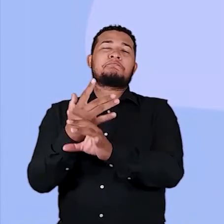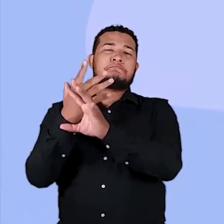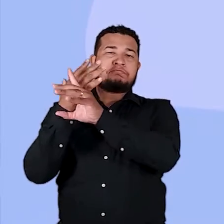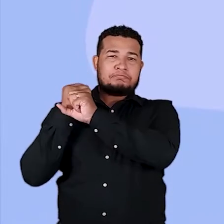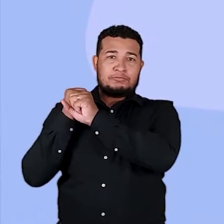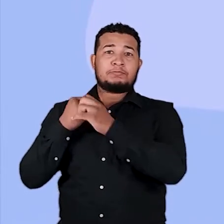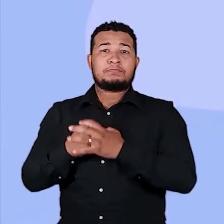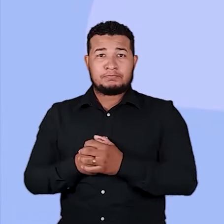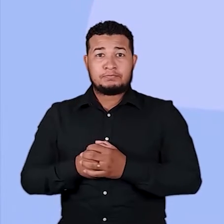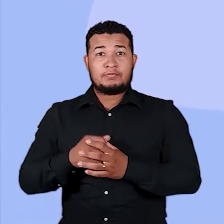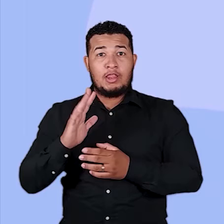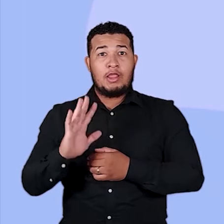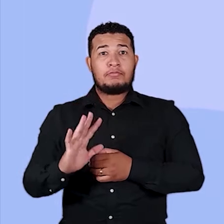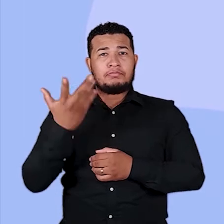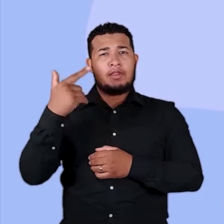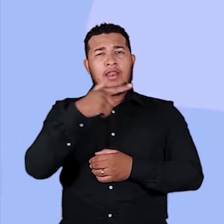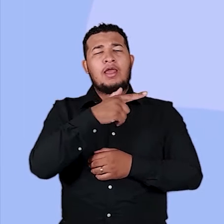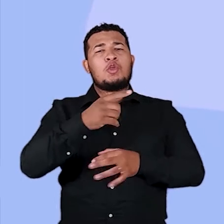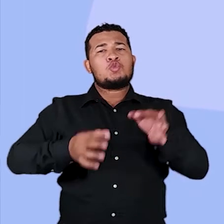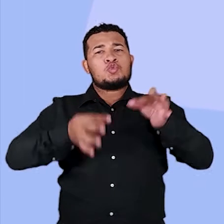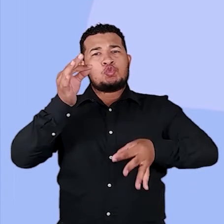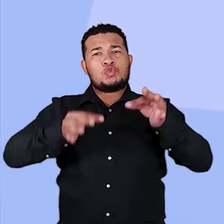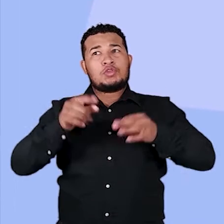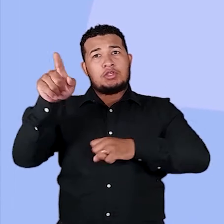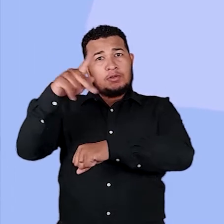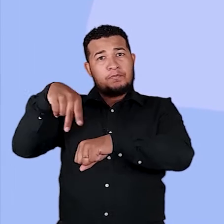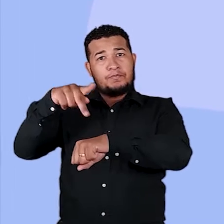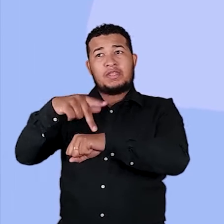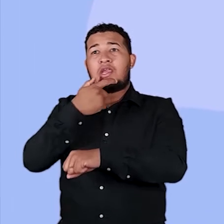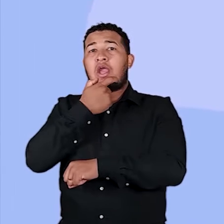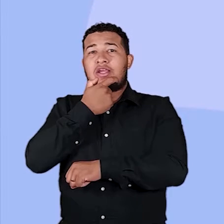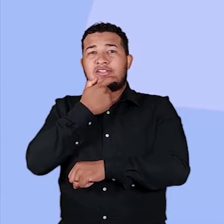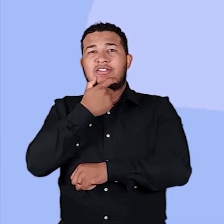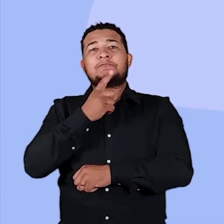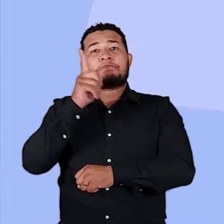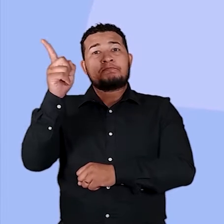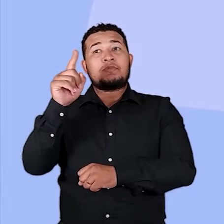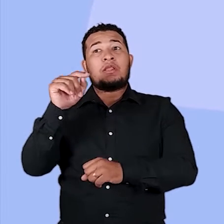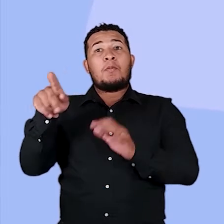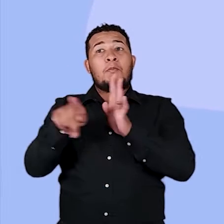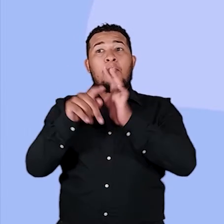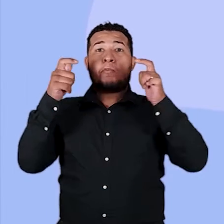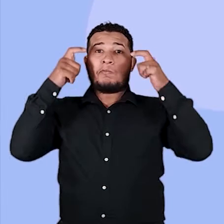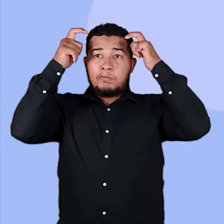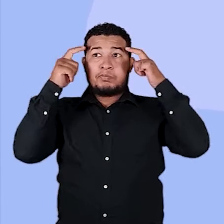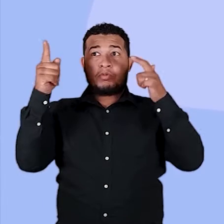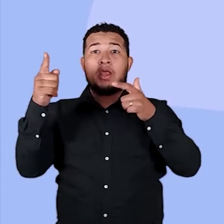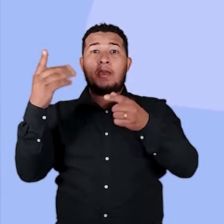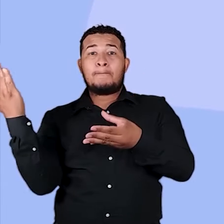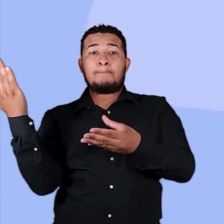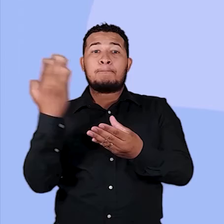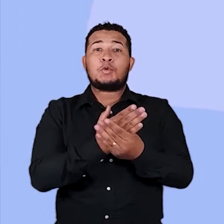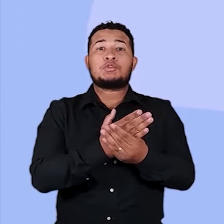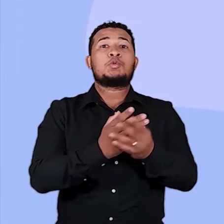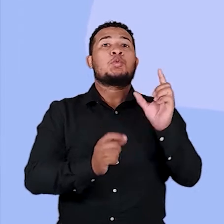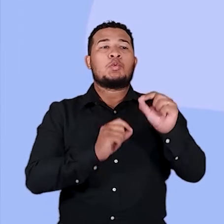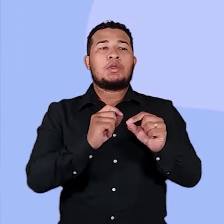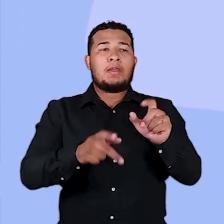no slide, para um caso na justiça inglesa, onde a coroa